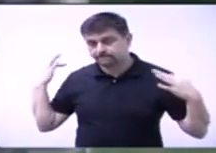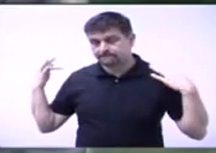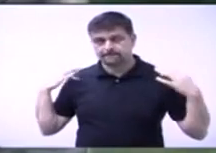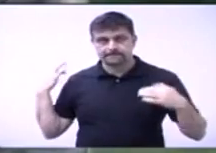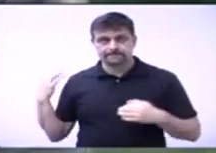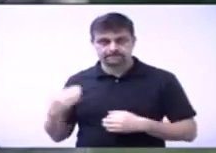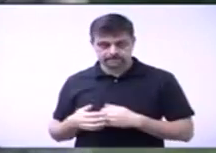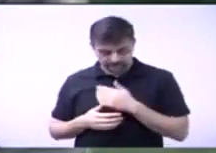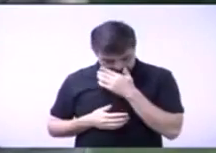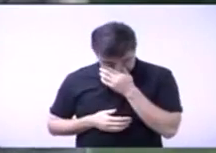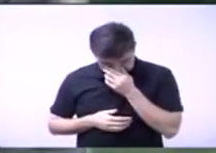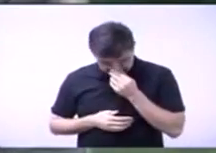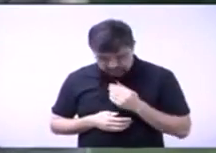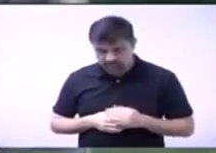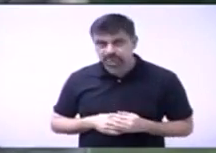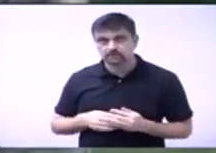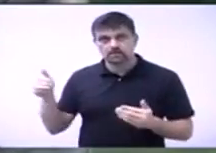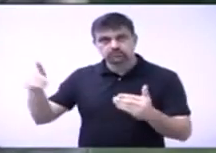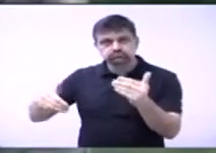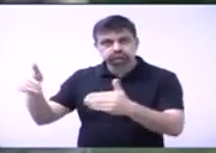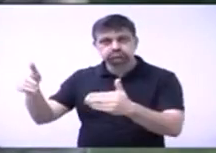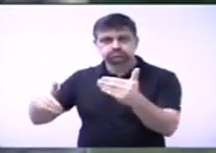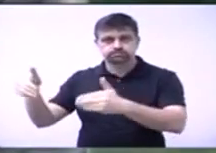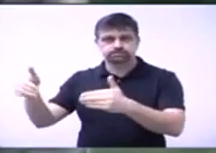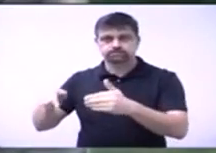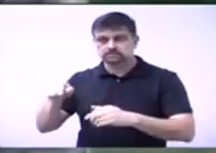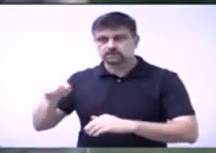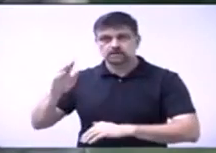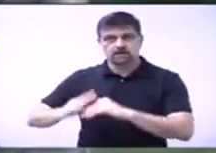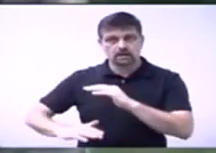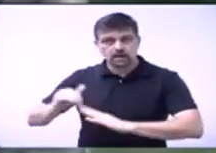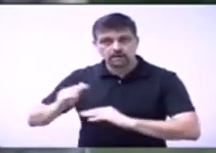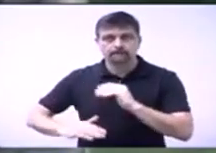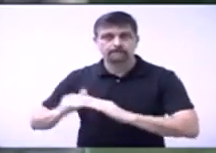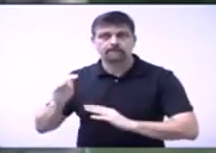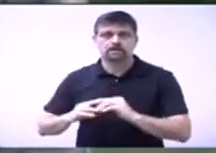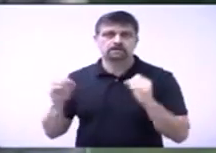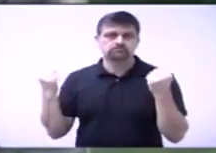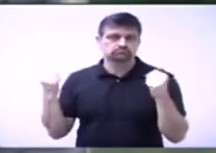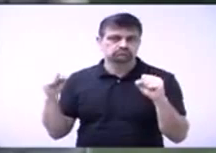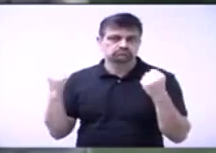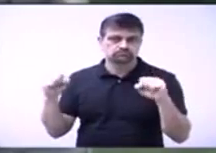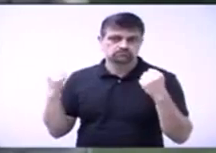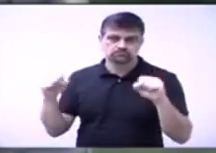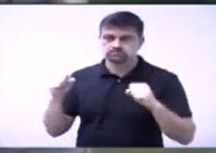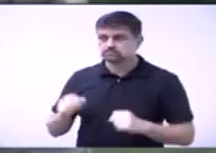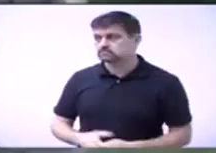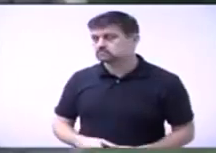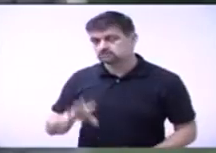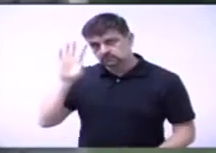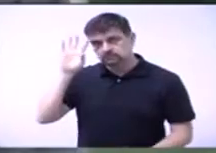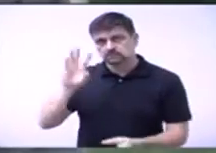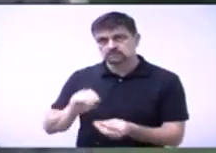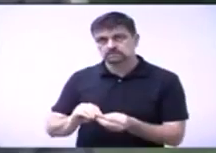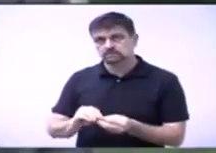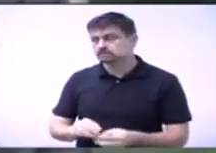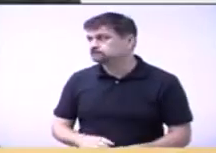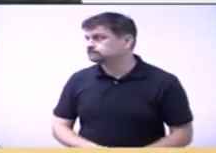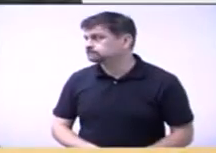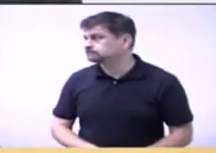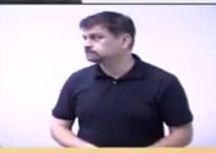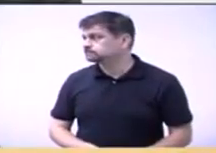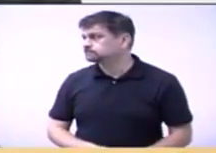de turismo e prática de atividades esportivas. Muito obrigado, senhor presidente. Meu voto é